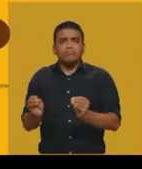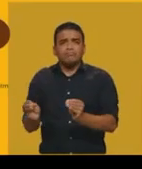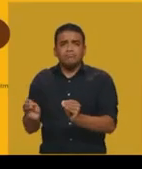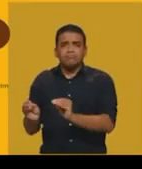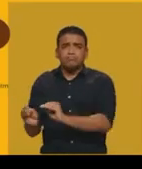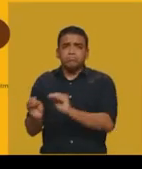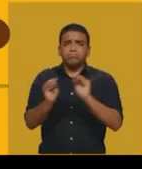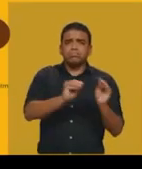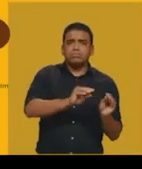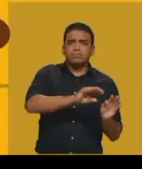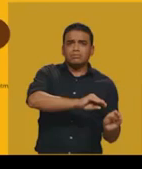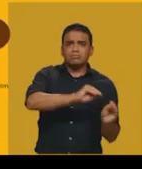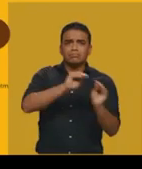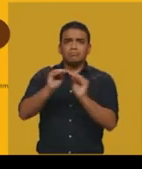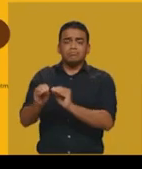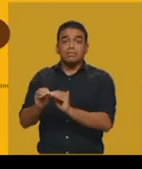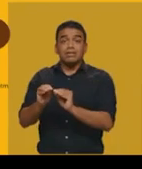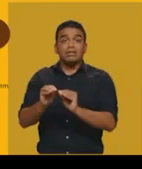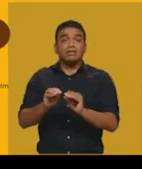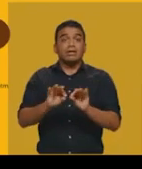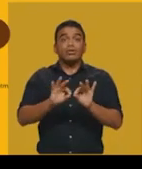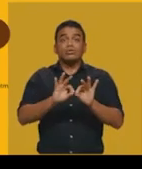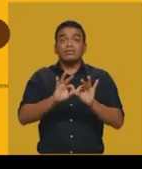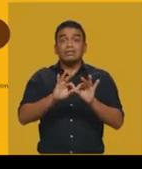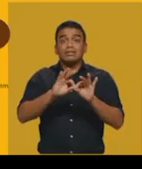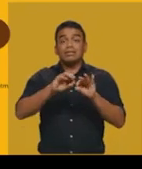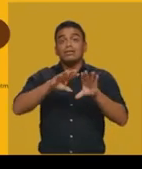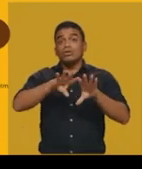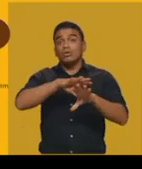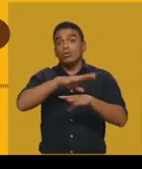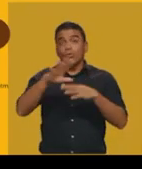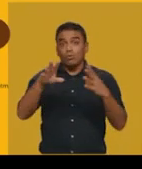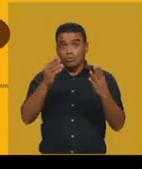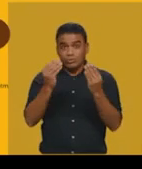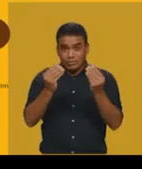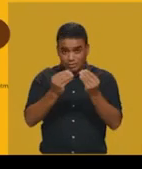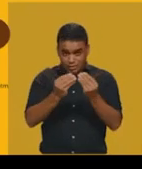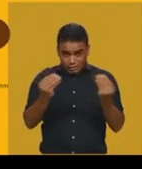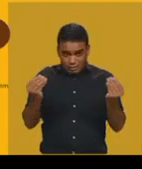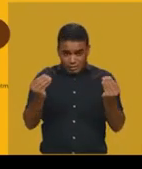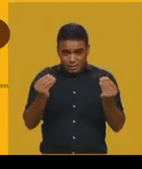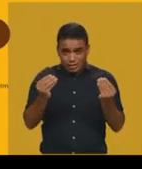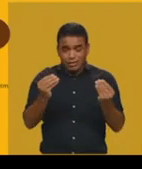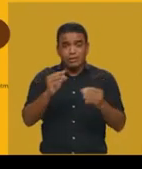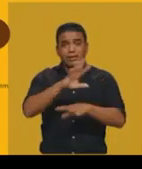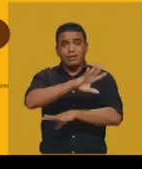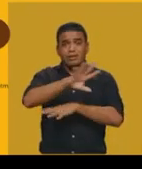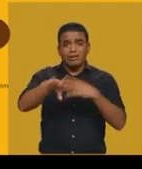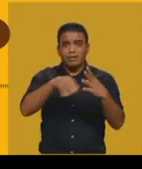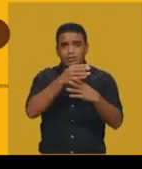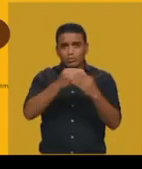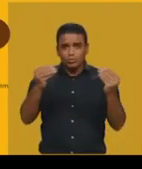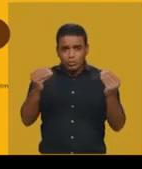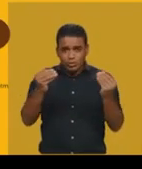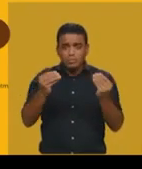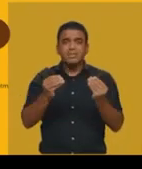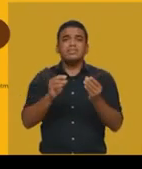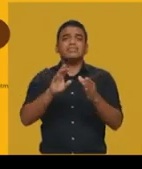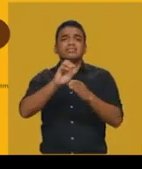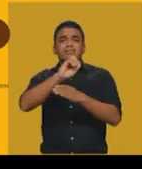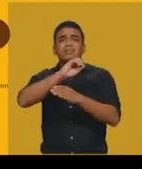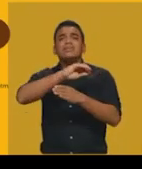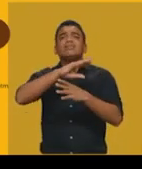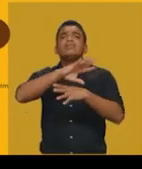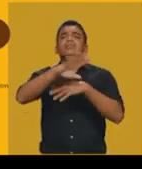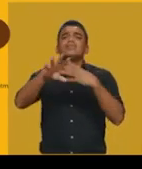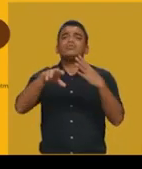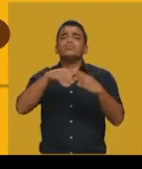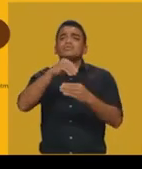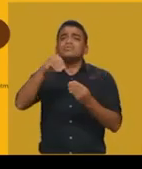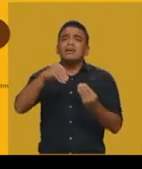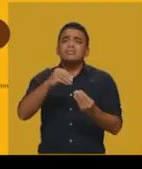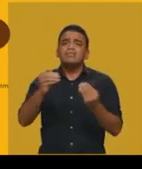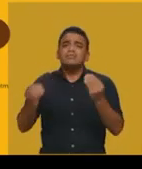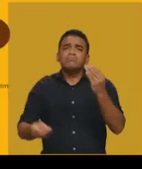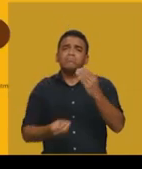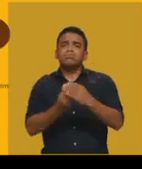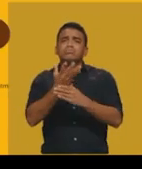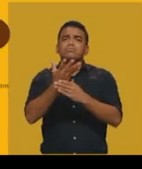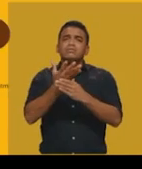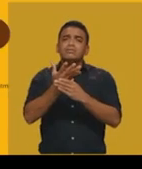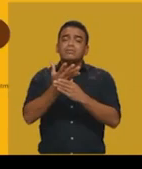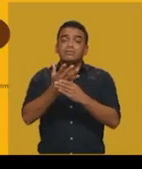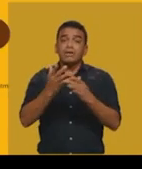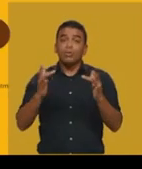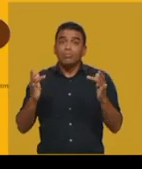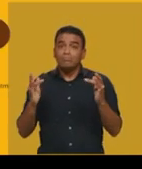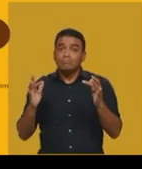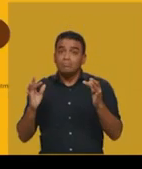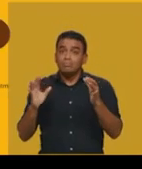substância simples vai reagir com uma substância composta e existe, então, uma troca ali de ligantes. É